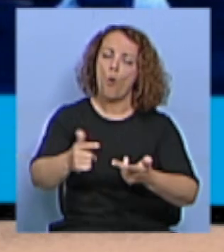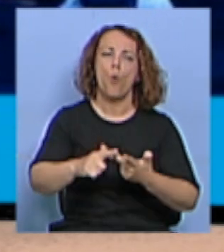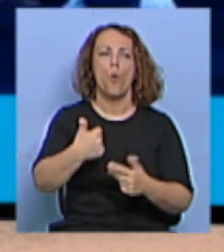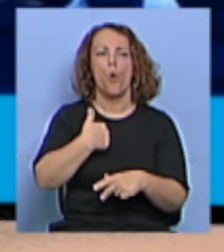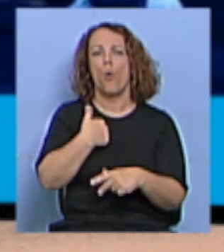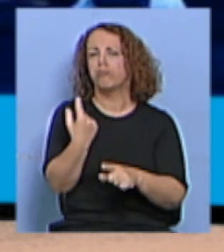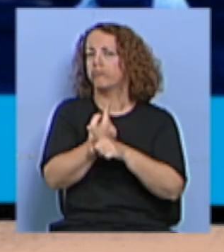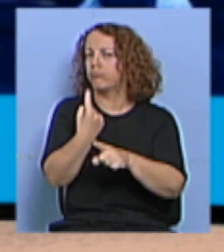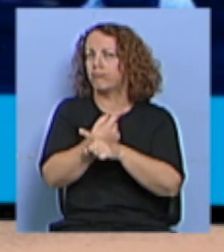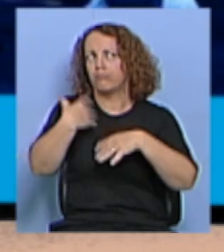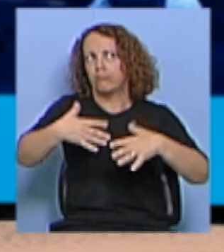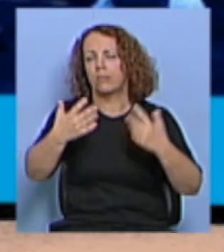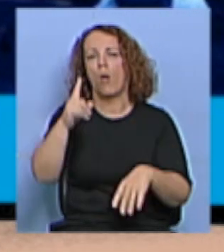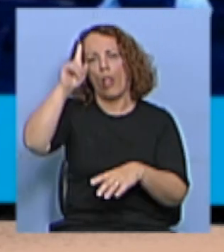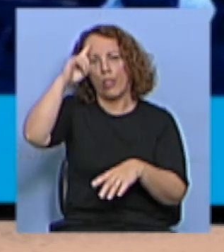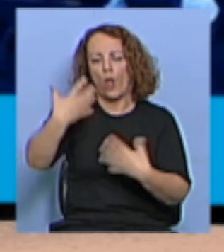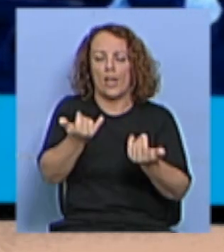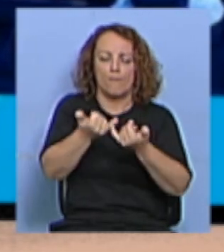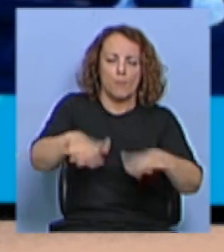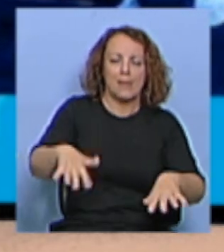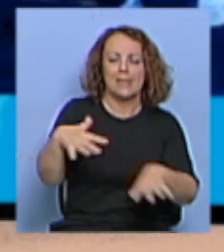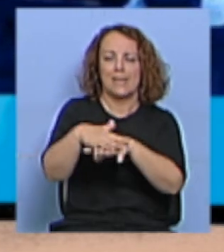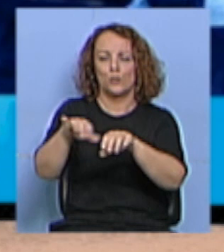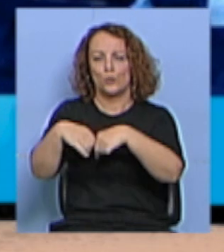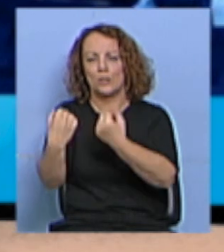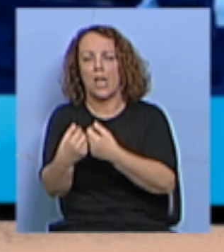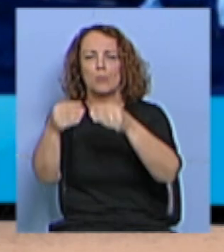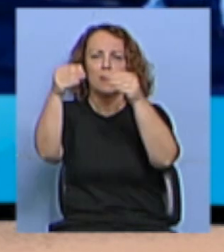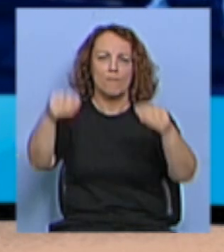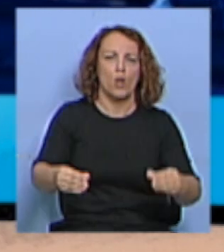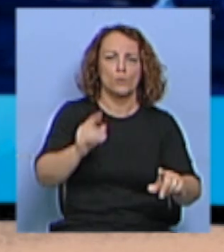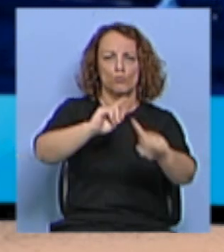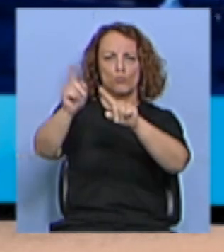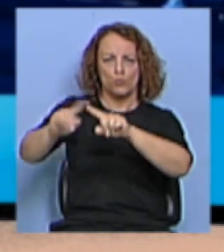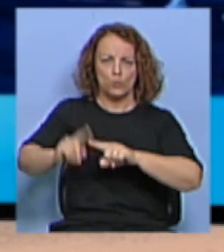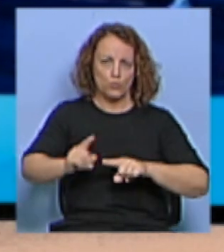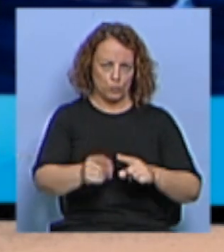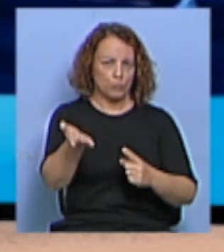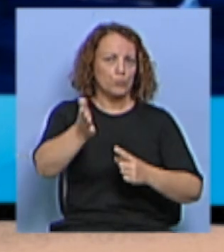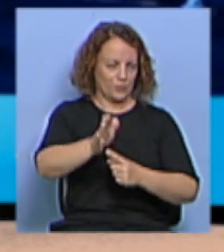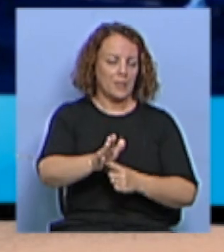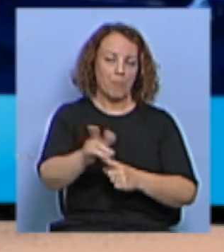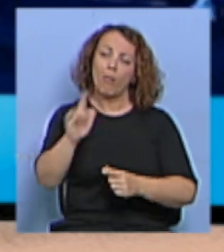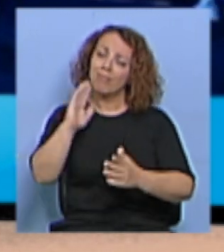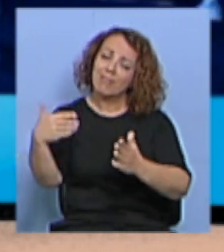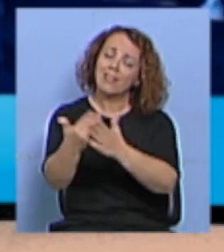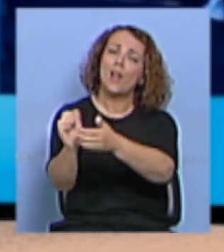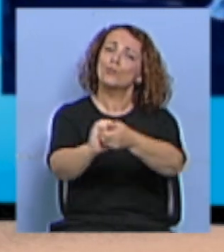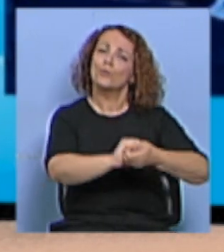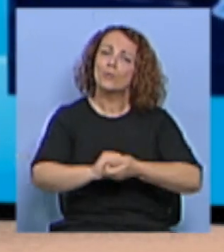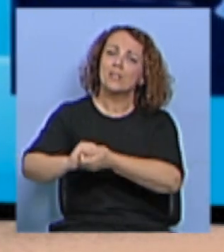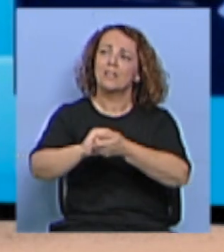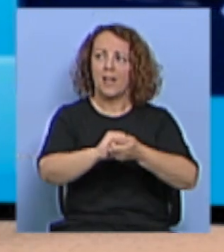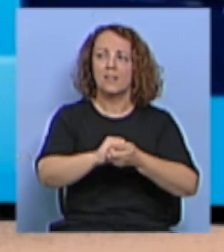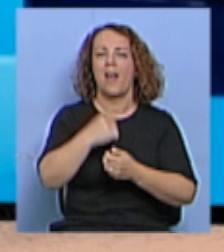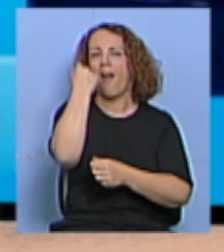sobre, neste momento, informática, redes sociais, novas plataformas, e por isso trazer uma solidariedade que tem